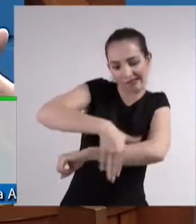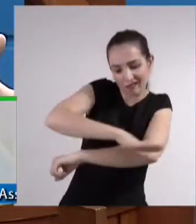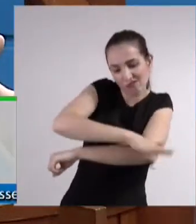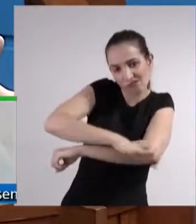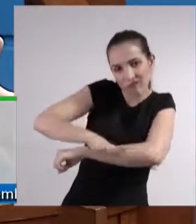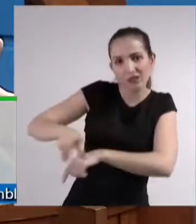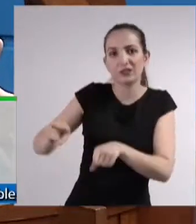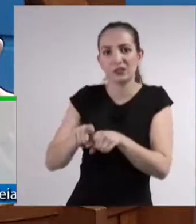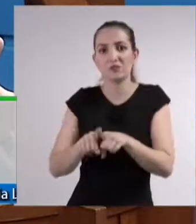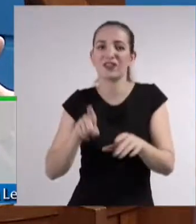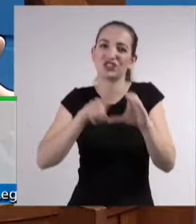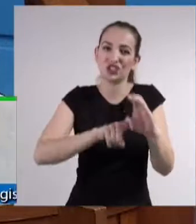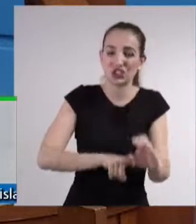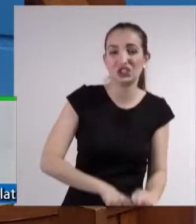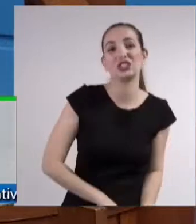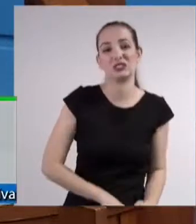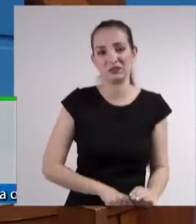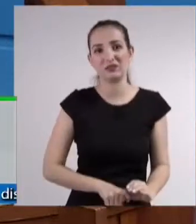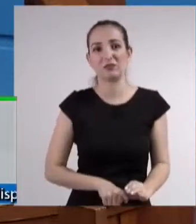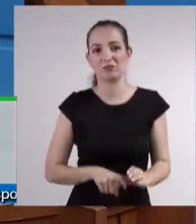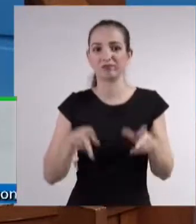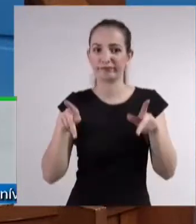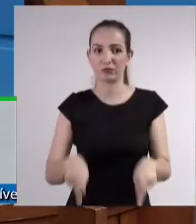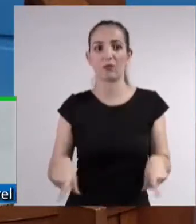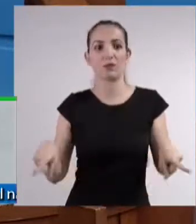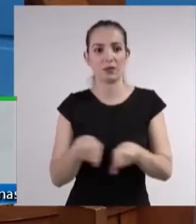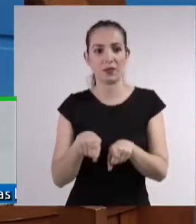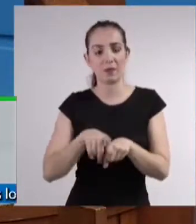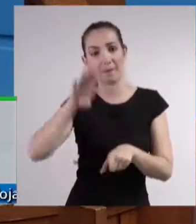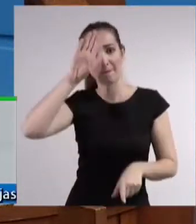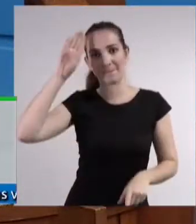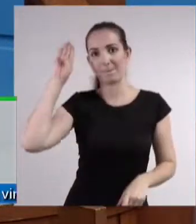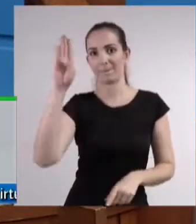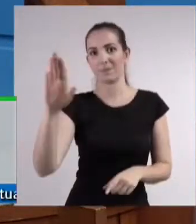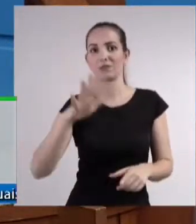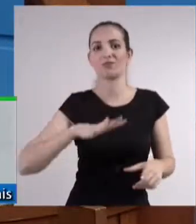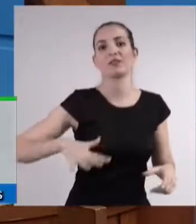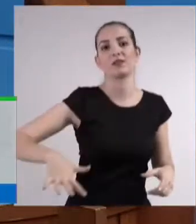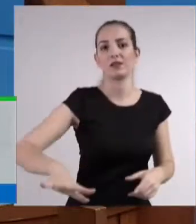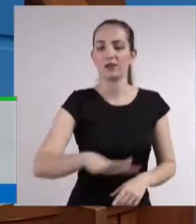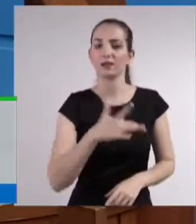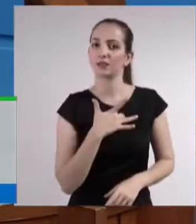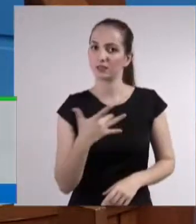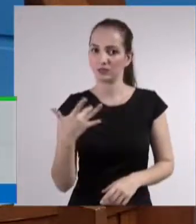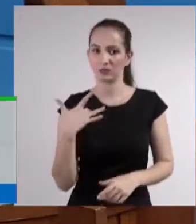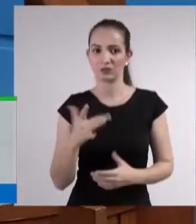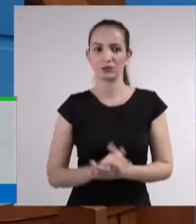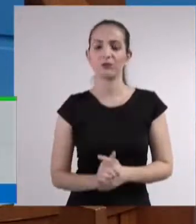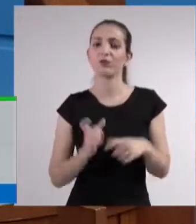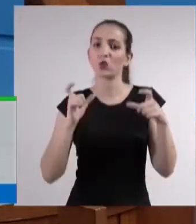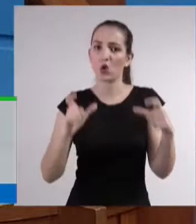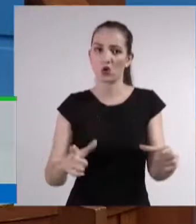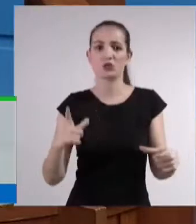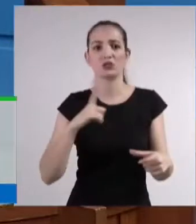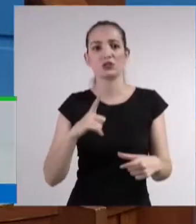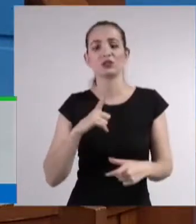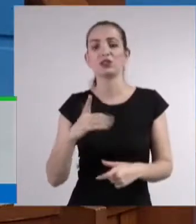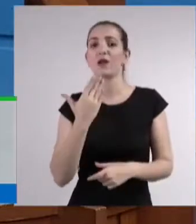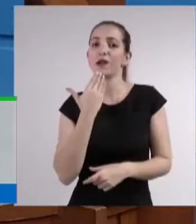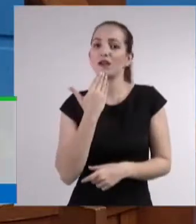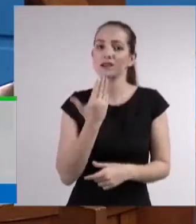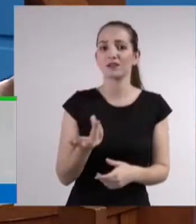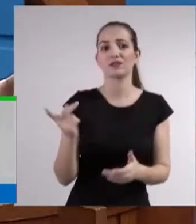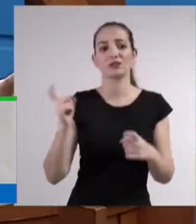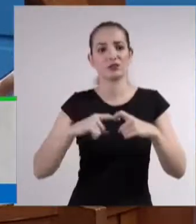nas contas públicas e principalmente no setor saúde, onde tínhamos desfalque de